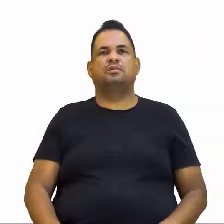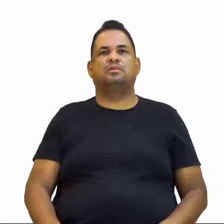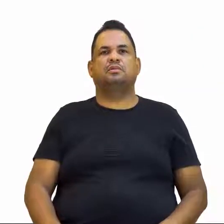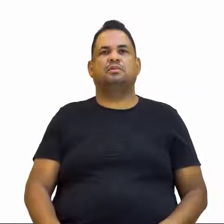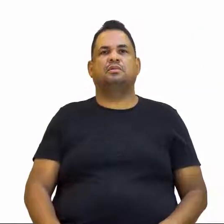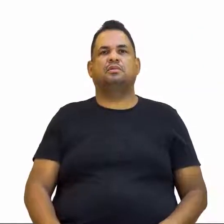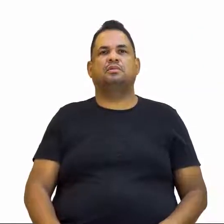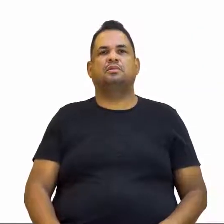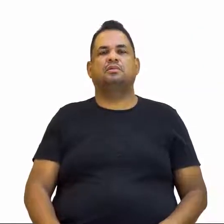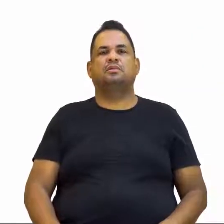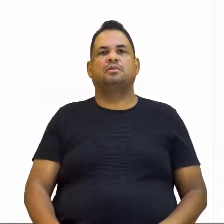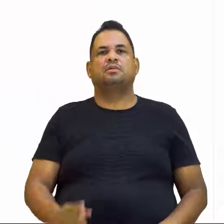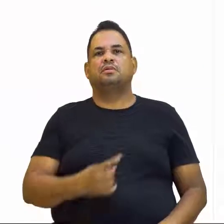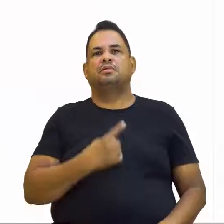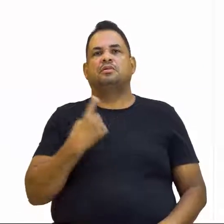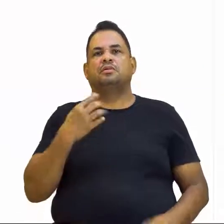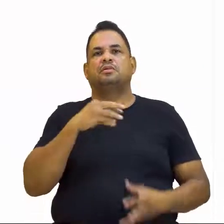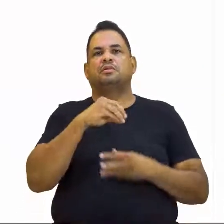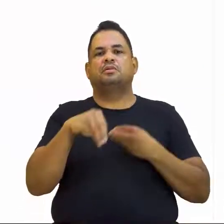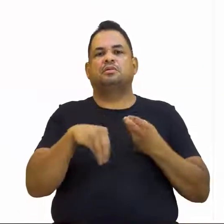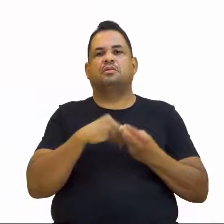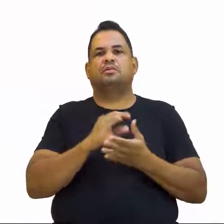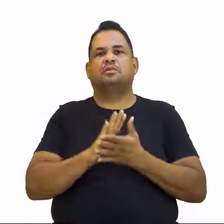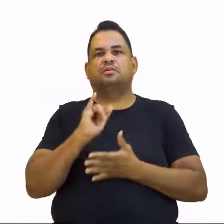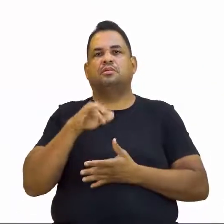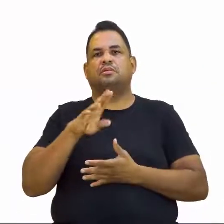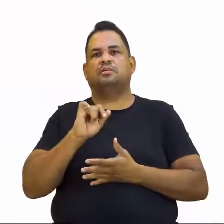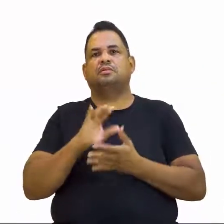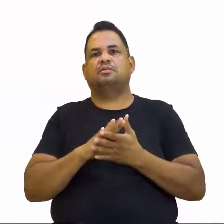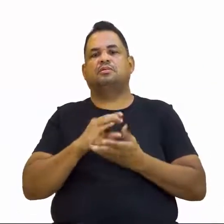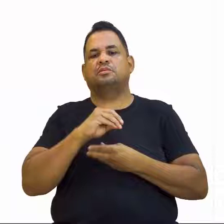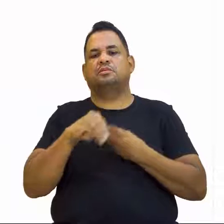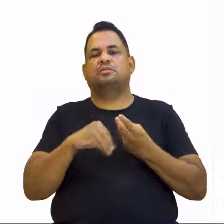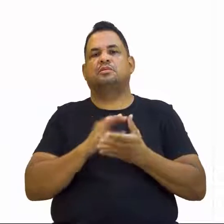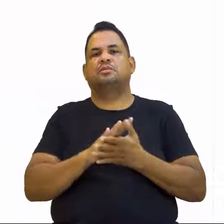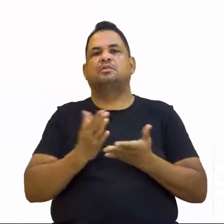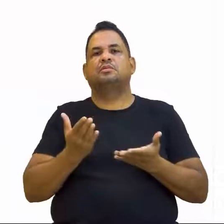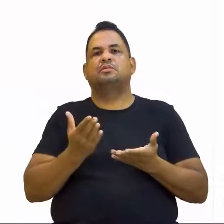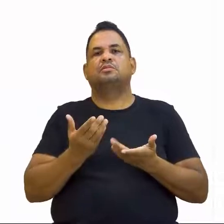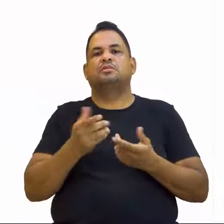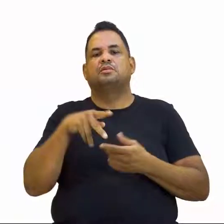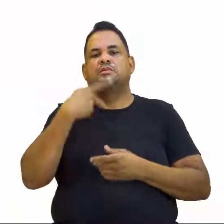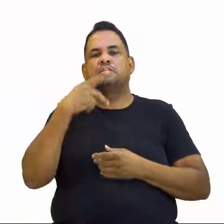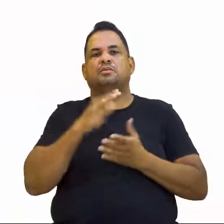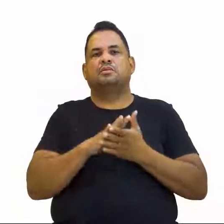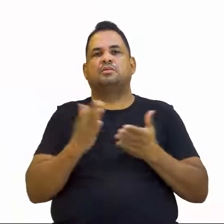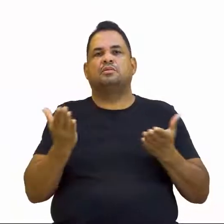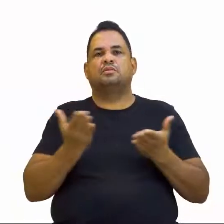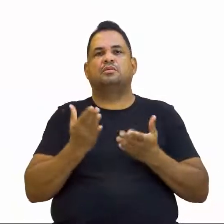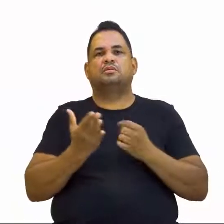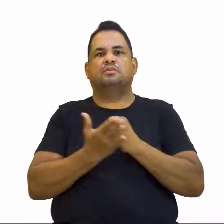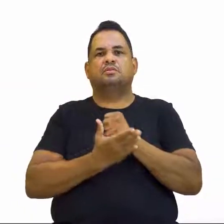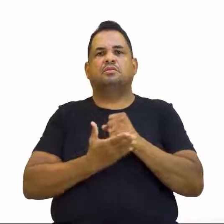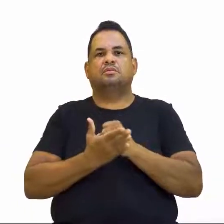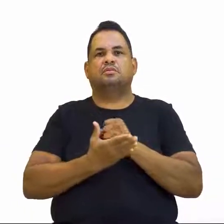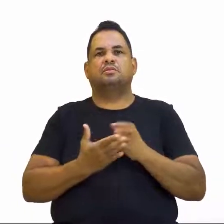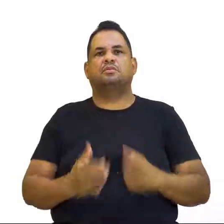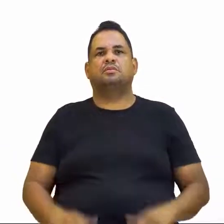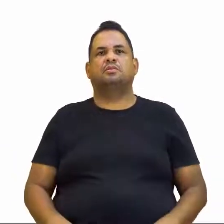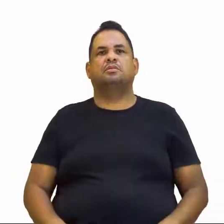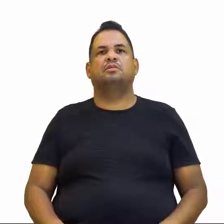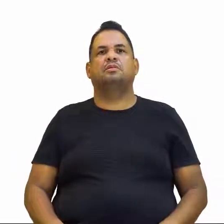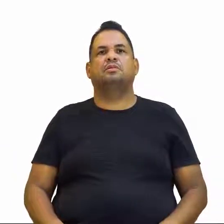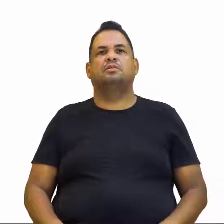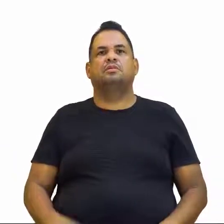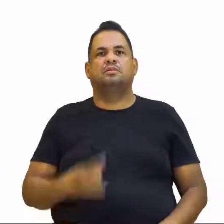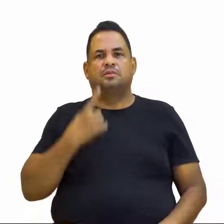falei, nós estamos em compostos inorgânicos e o composto inorgânico que estamos falando de hoje são as bases. A gente